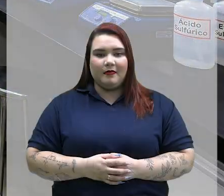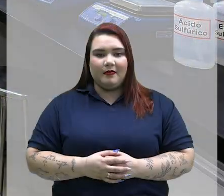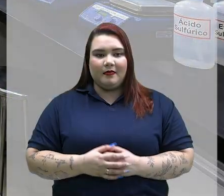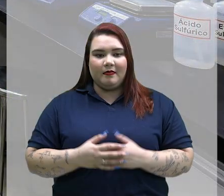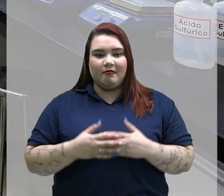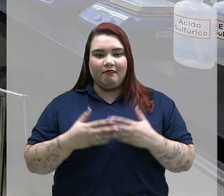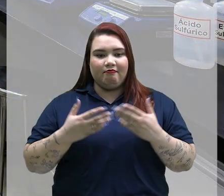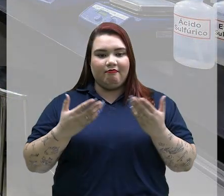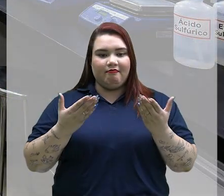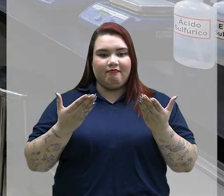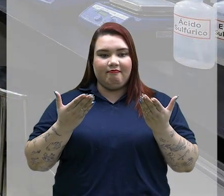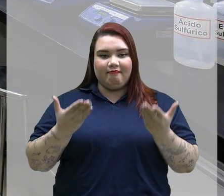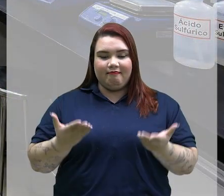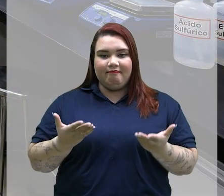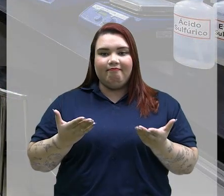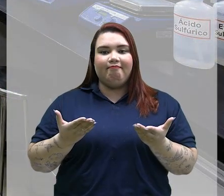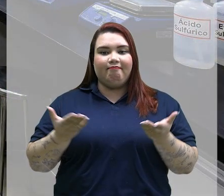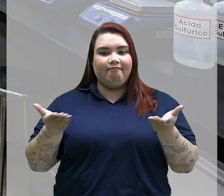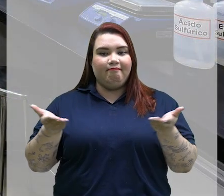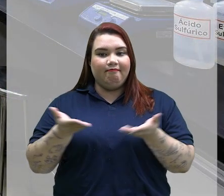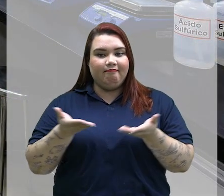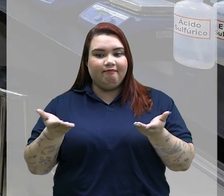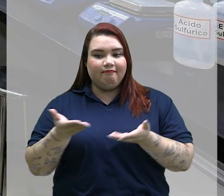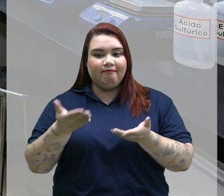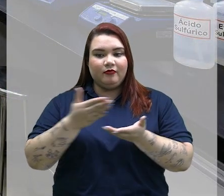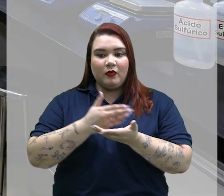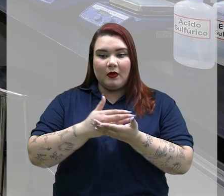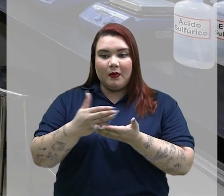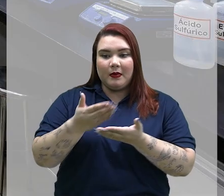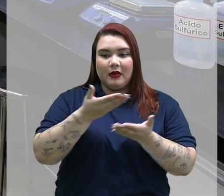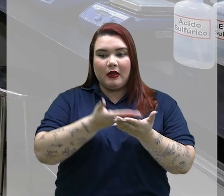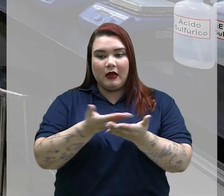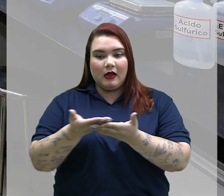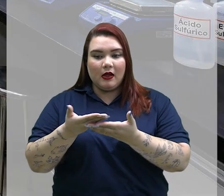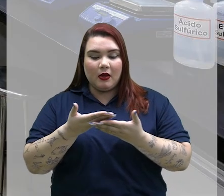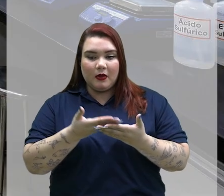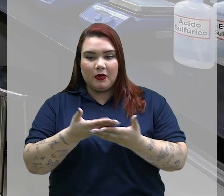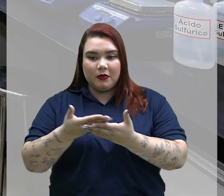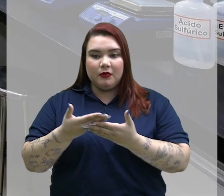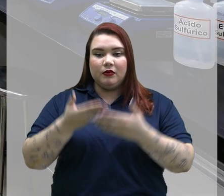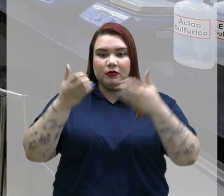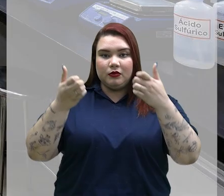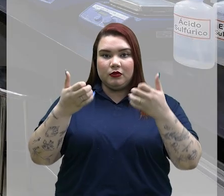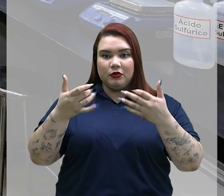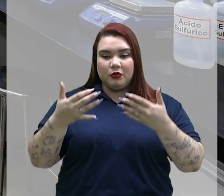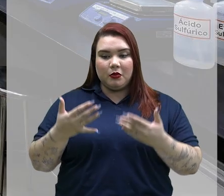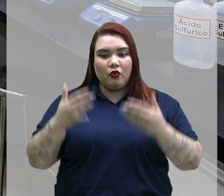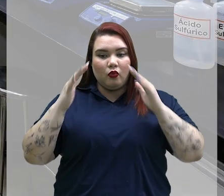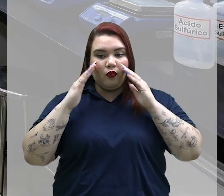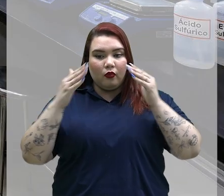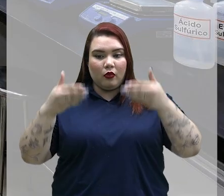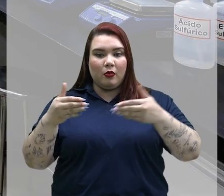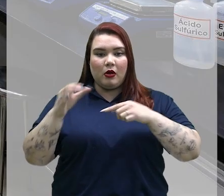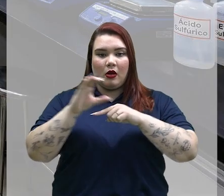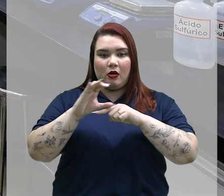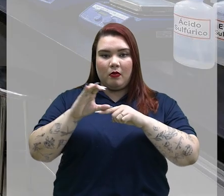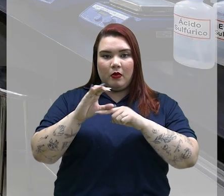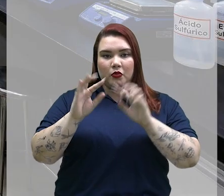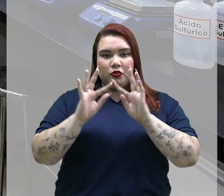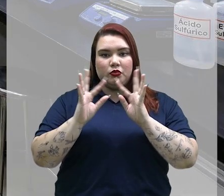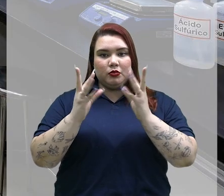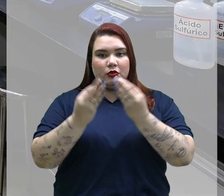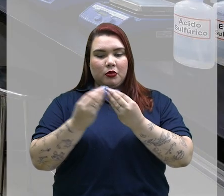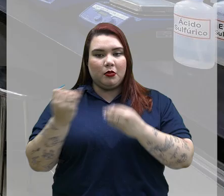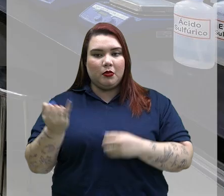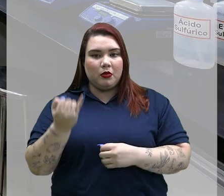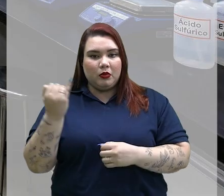Então, queridos, iniciando aqui mais uma aula, a gente vai falar do carbono, que é esse elemento tão